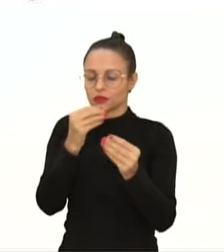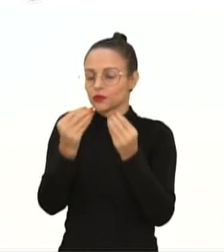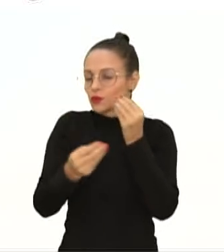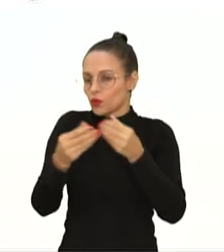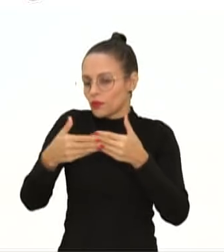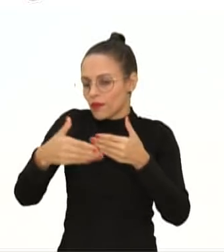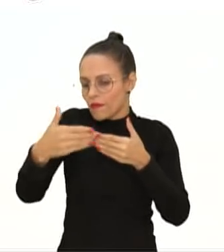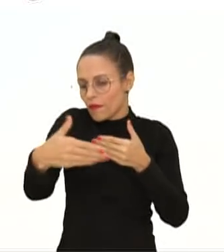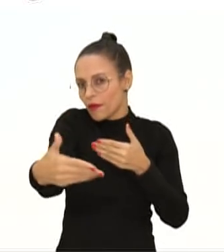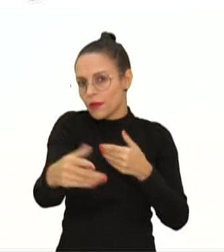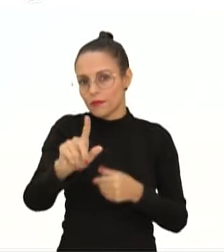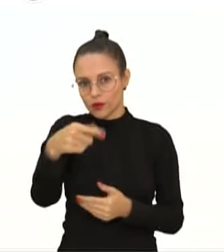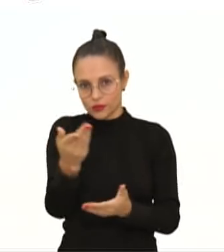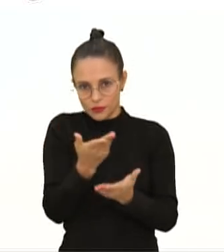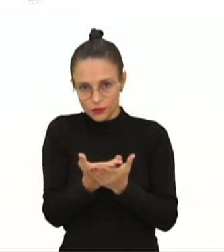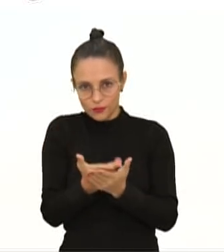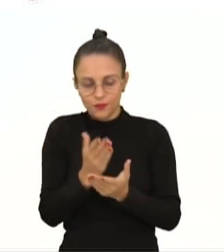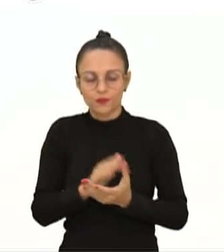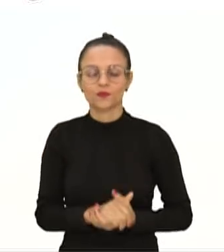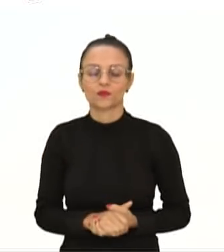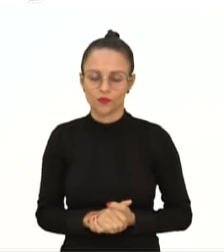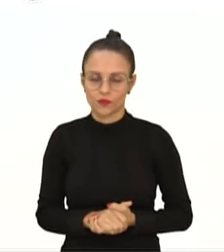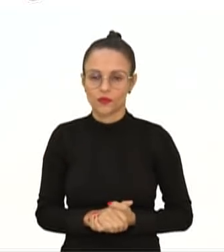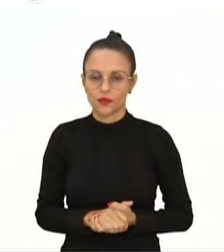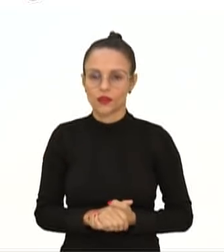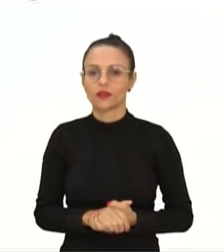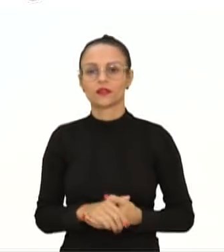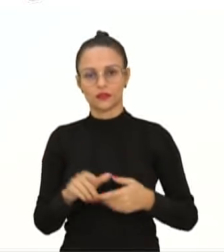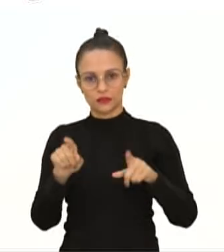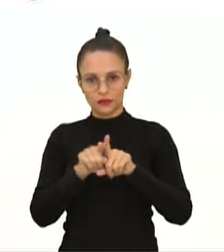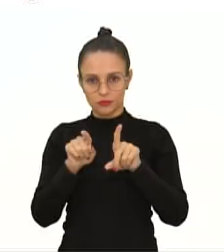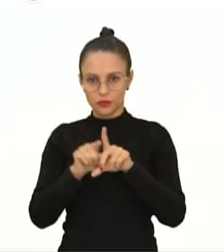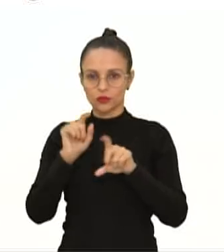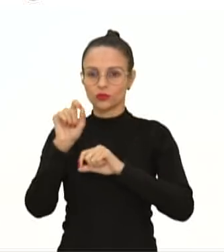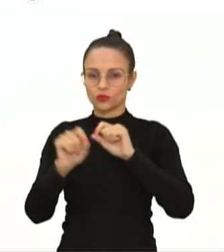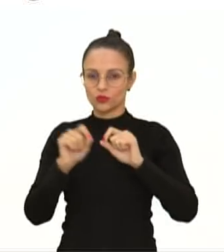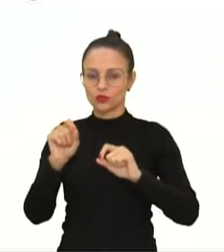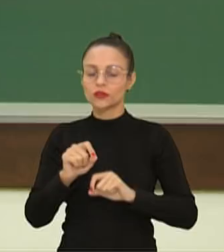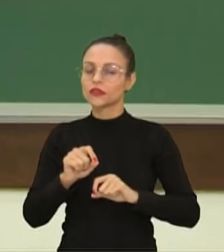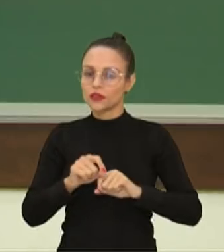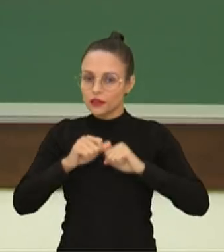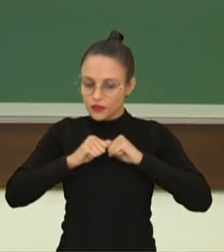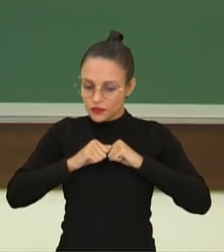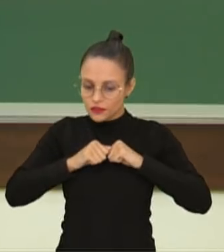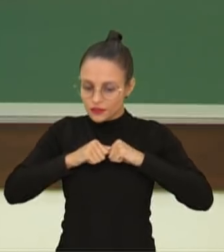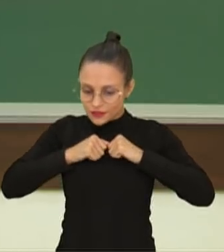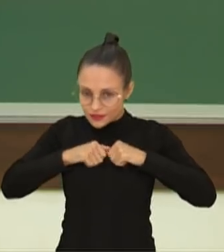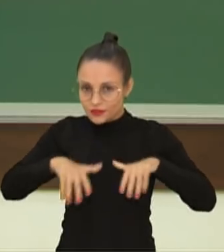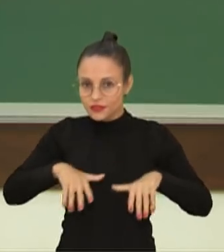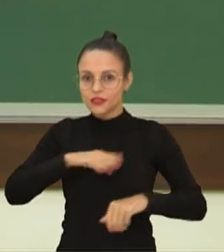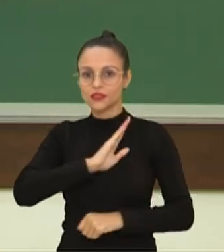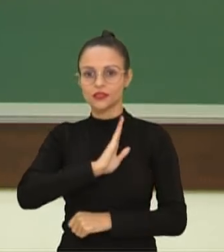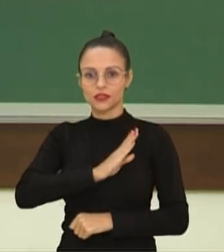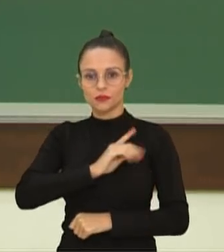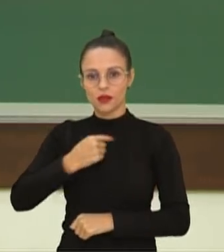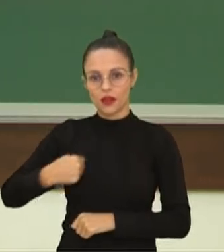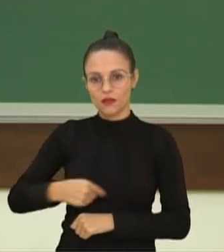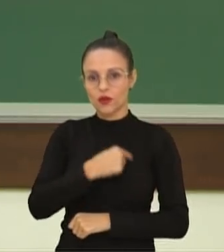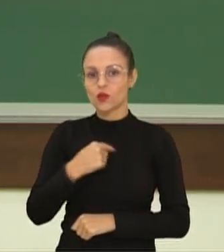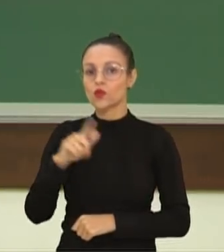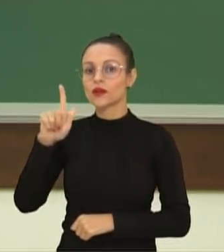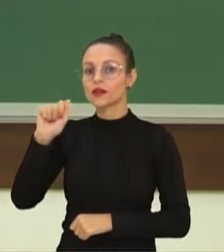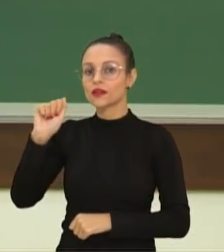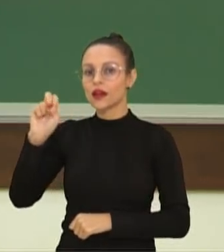que vem aí nas próximas aulas. Nós vimos que o sistema cardiovascular, ele transporta gases,